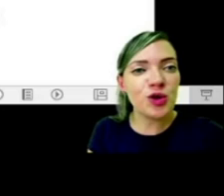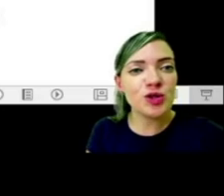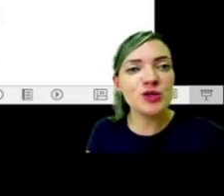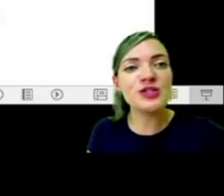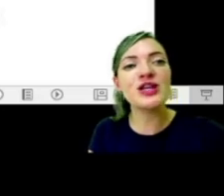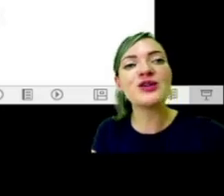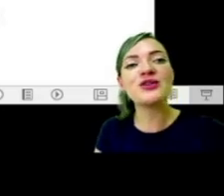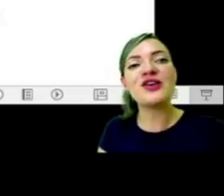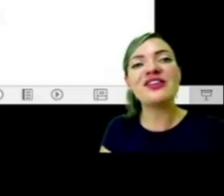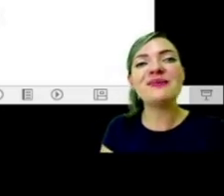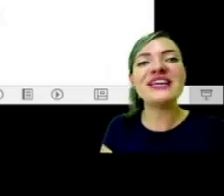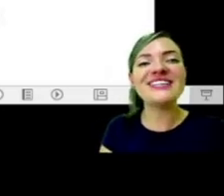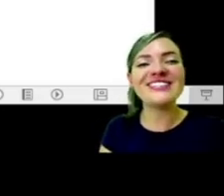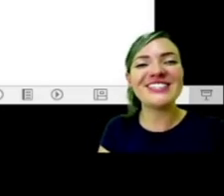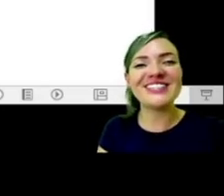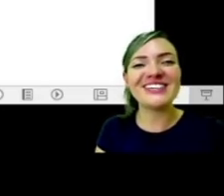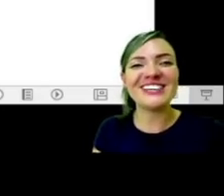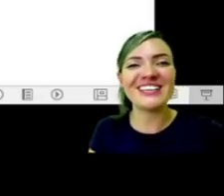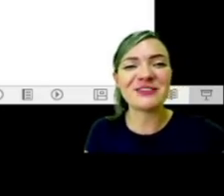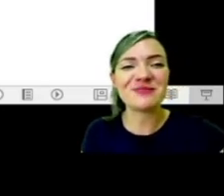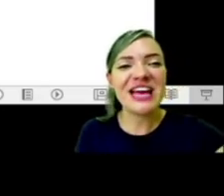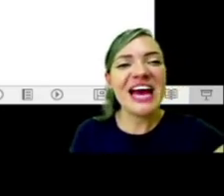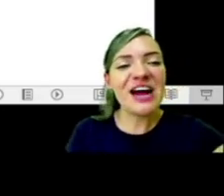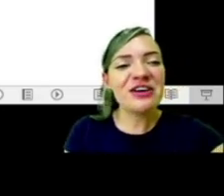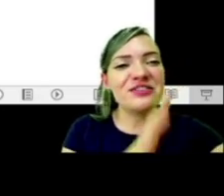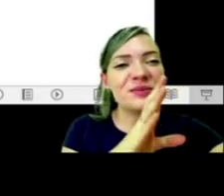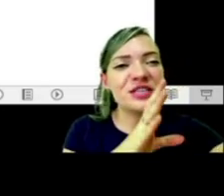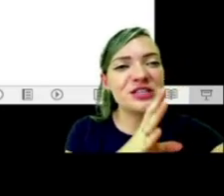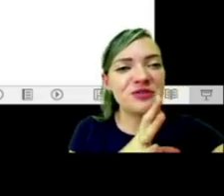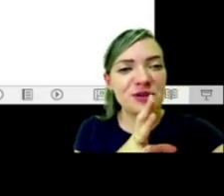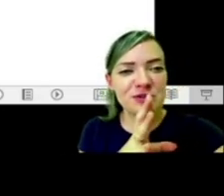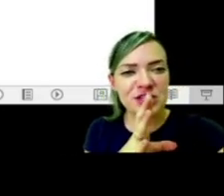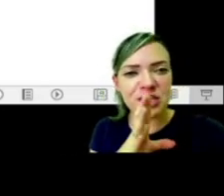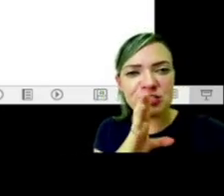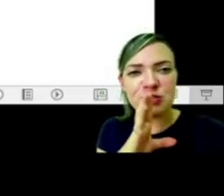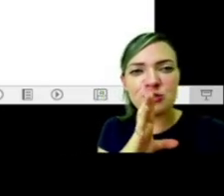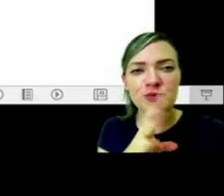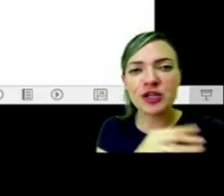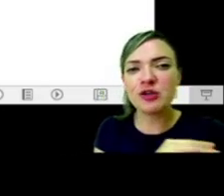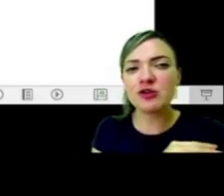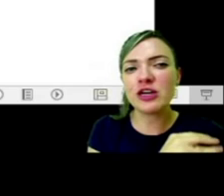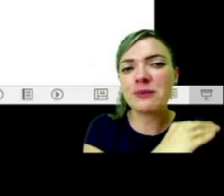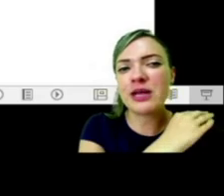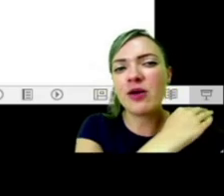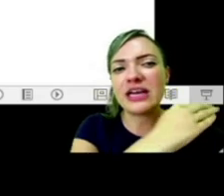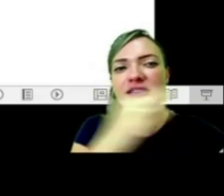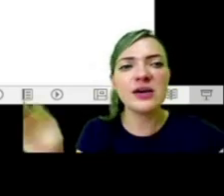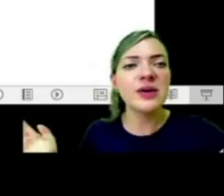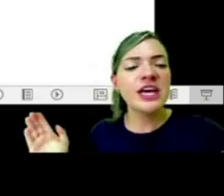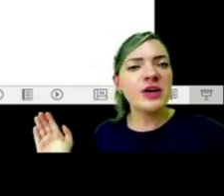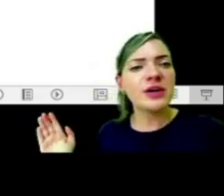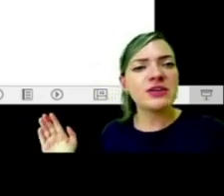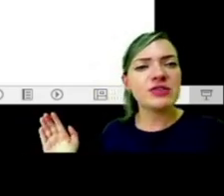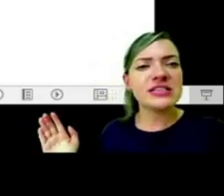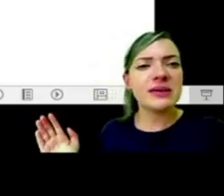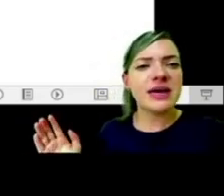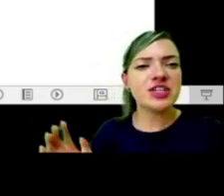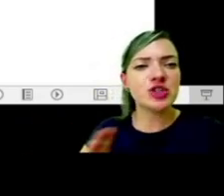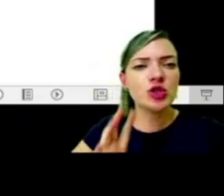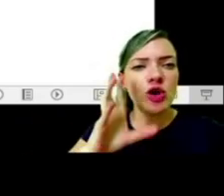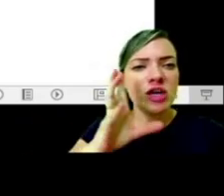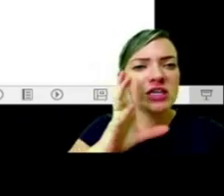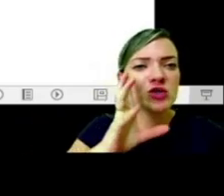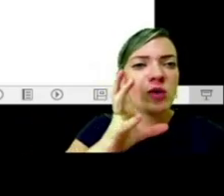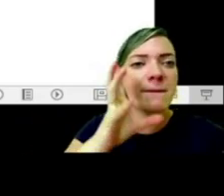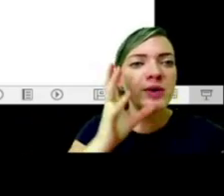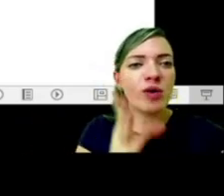começarem todo o ciclo novamente. Agora vamos resolver os exercícios, porque eu não estou aqui para enrolação. Eu quero que você